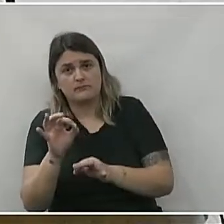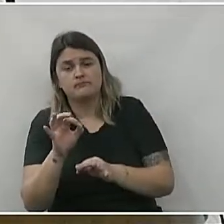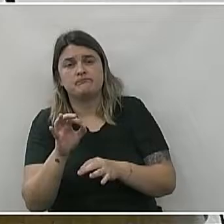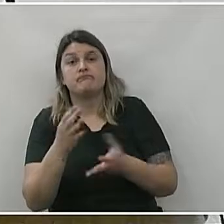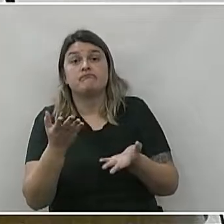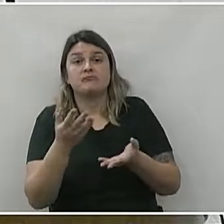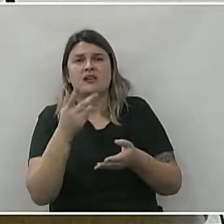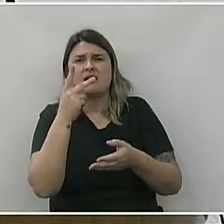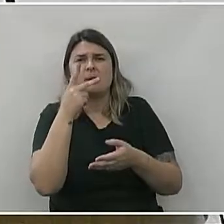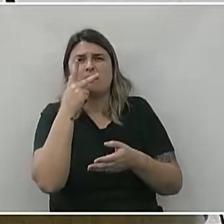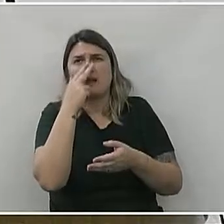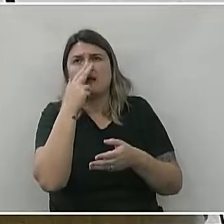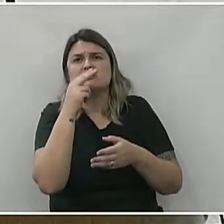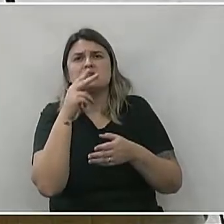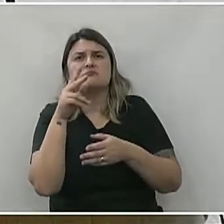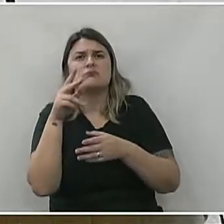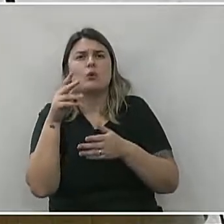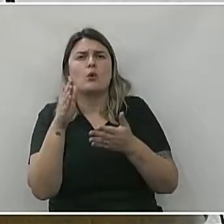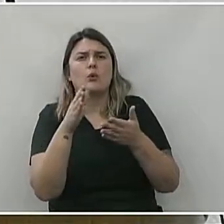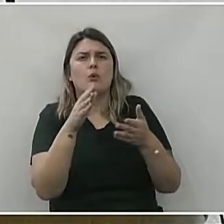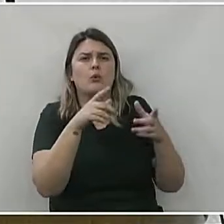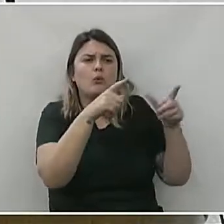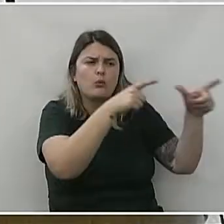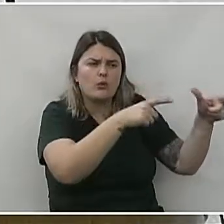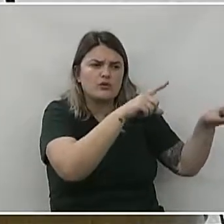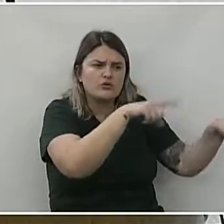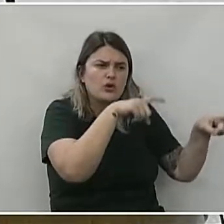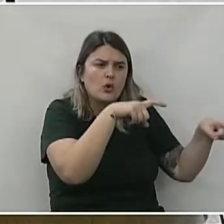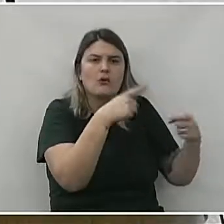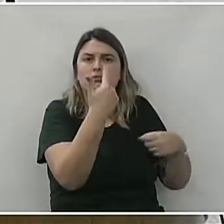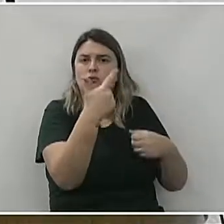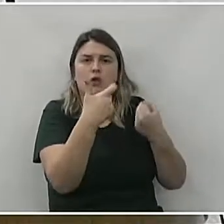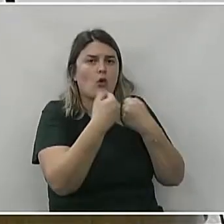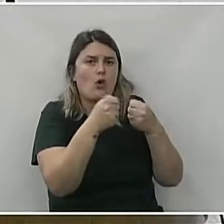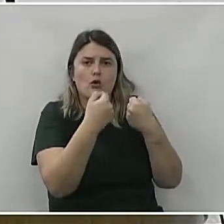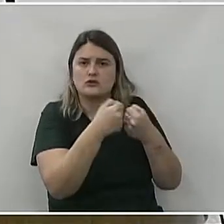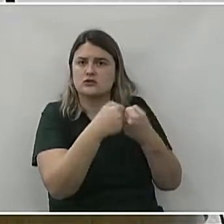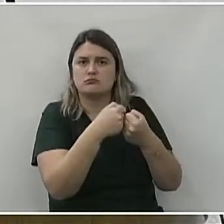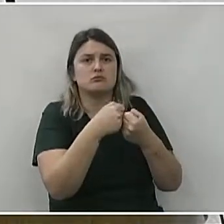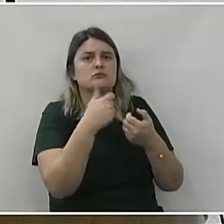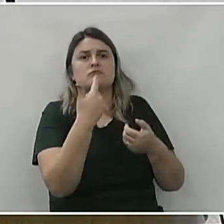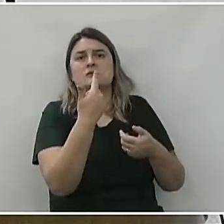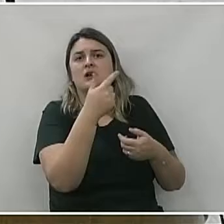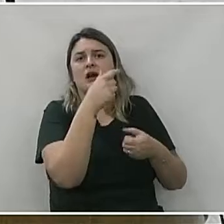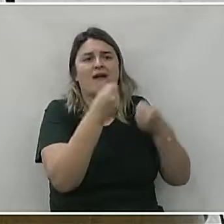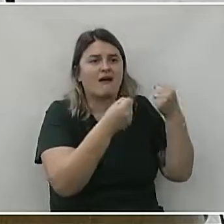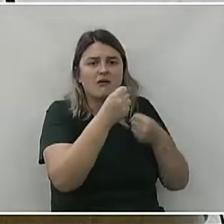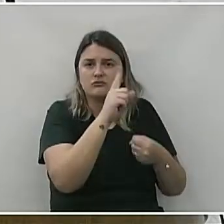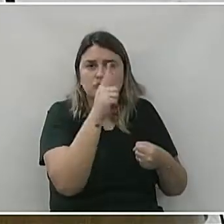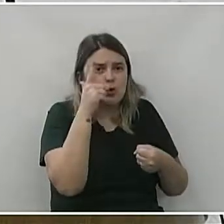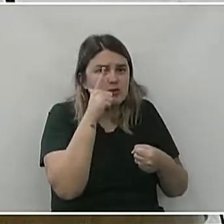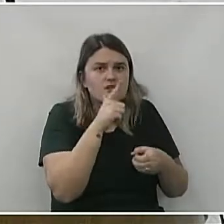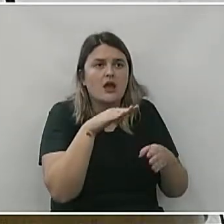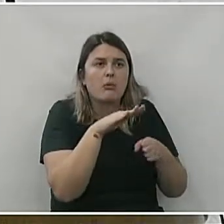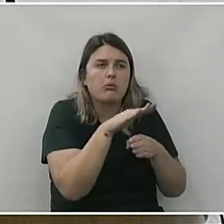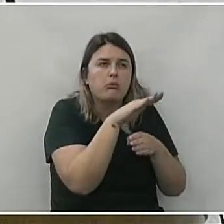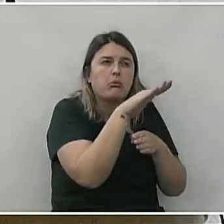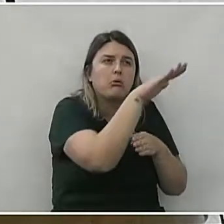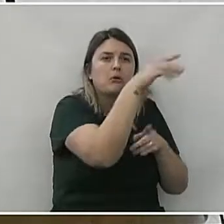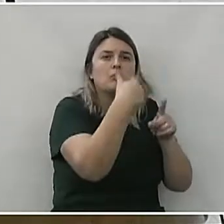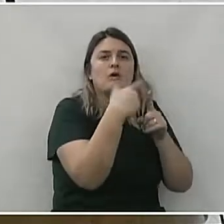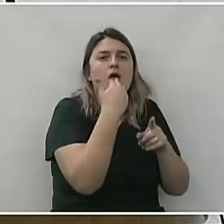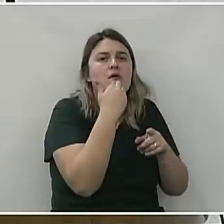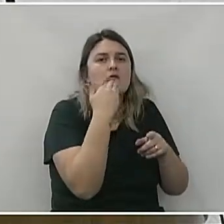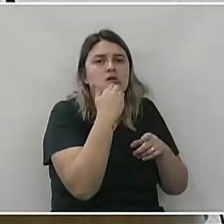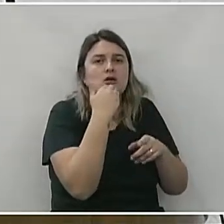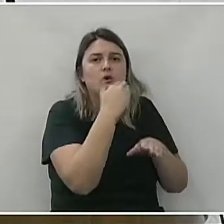falando de populações que estão vivendo isoladas, sem transporte coletivo, com carros que não conseguem chegar, muitas vezes, a essas